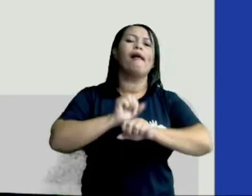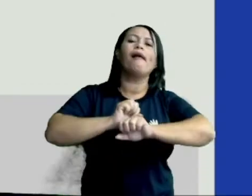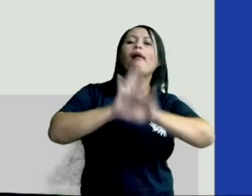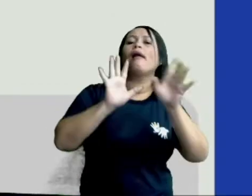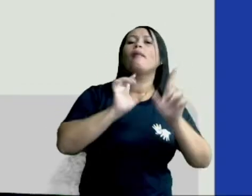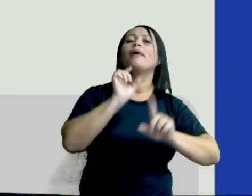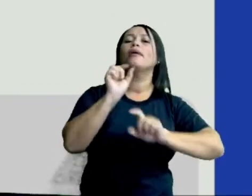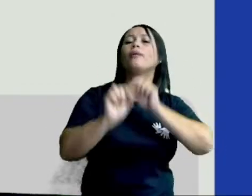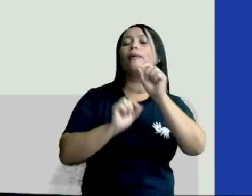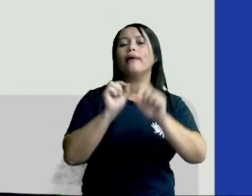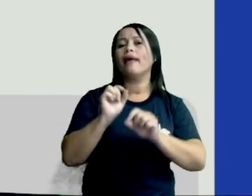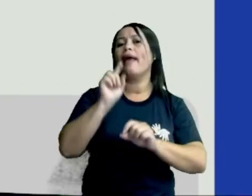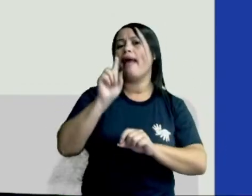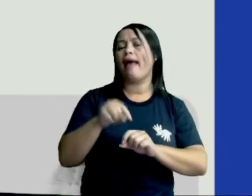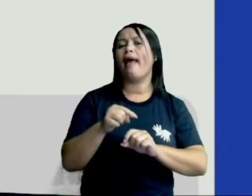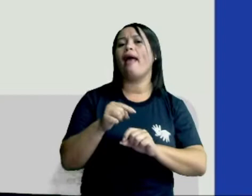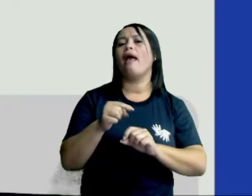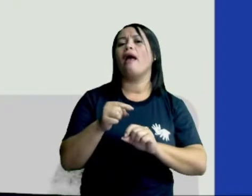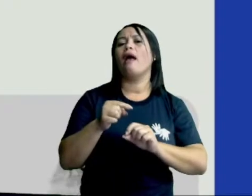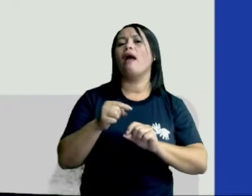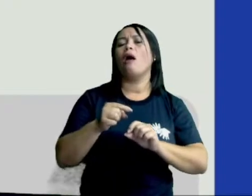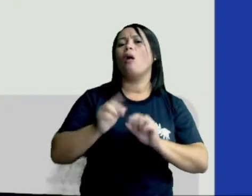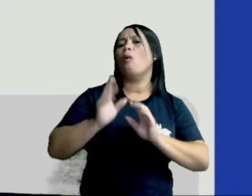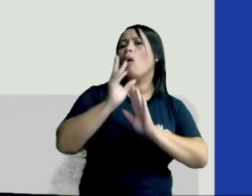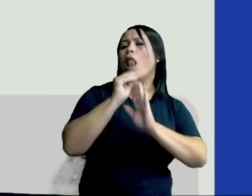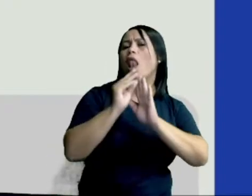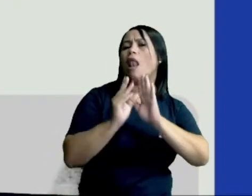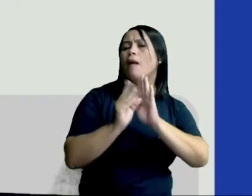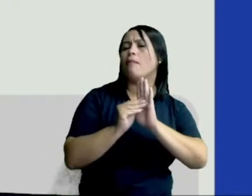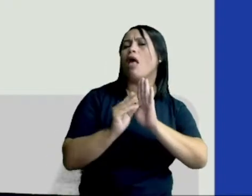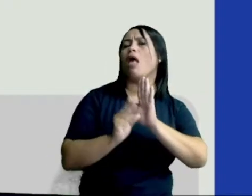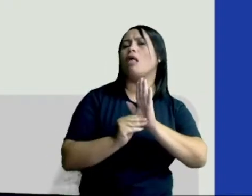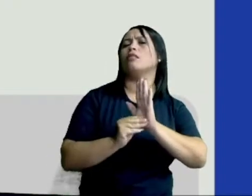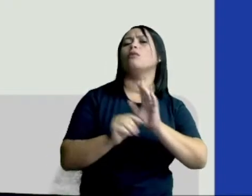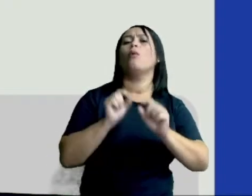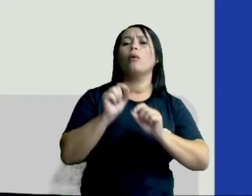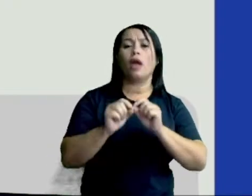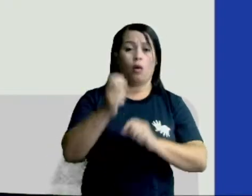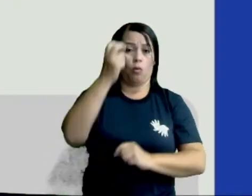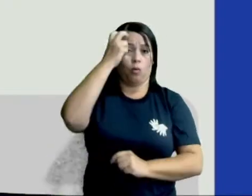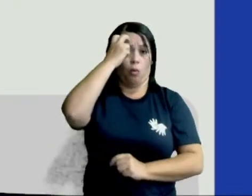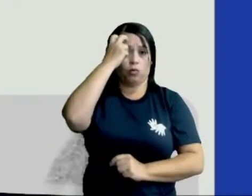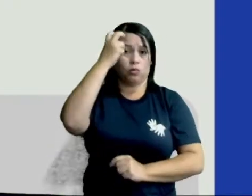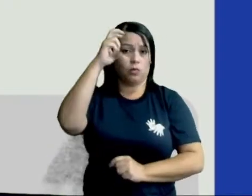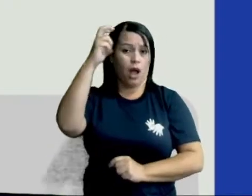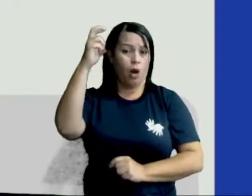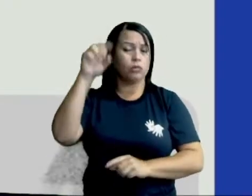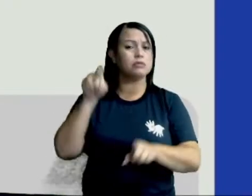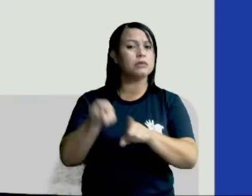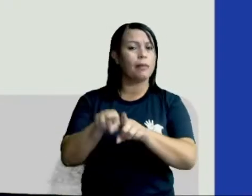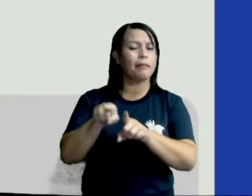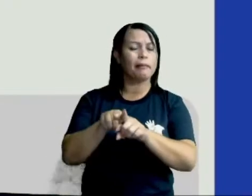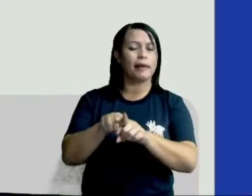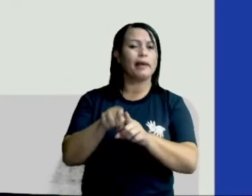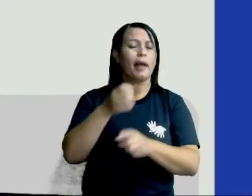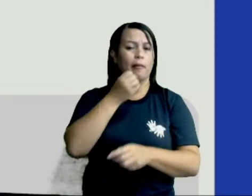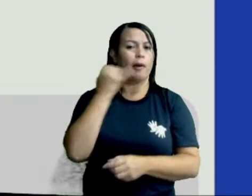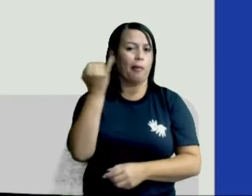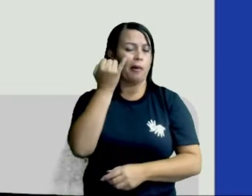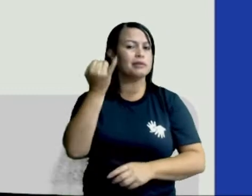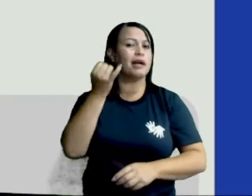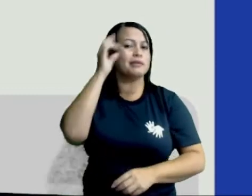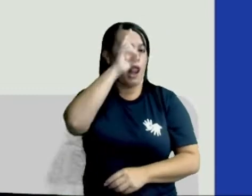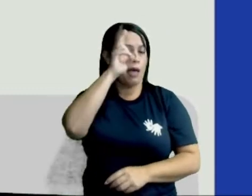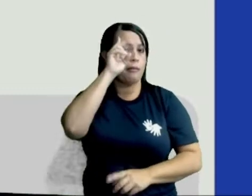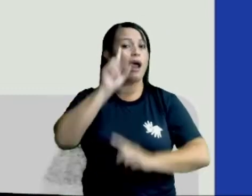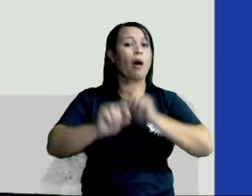que é uma ferramenta, que é um elemento cultural. Vale salientar isso, viu, pessoal?